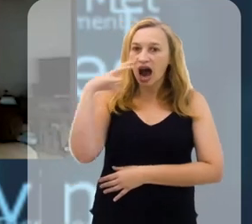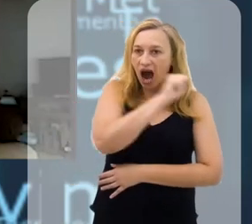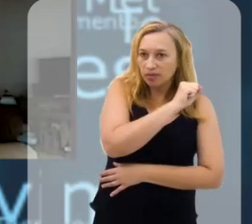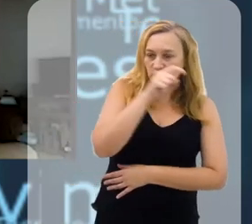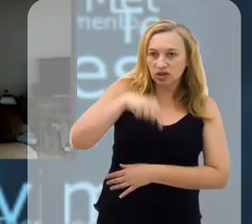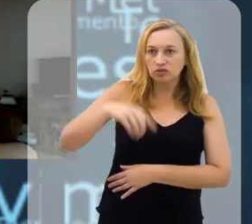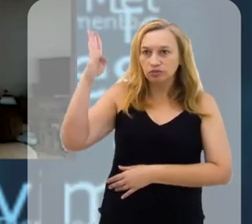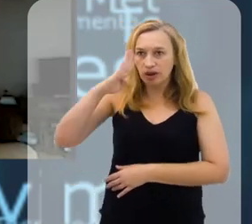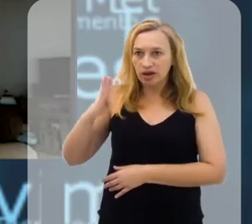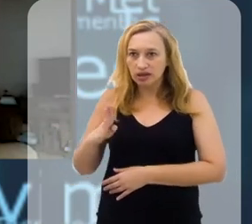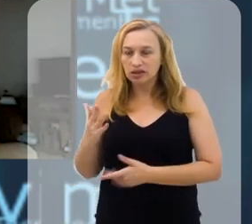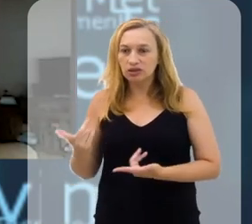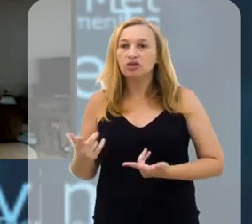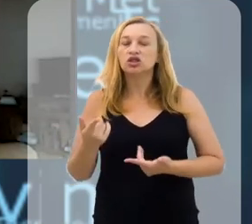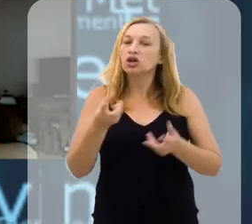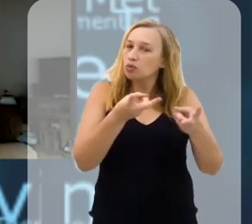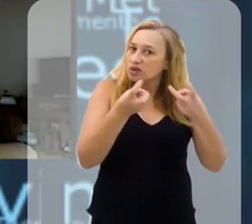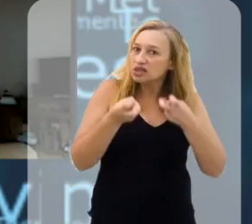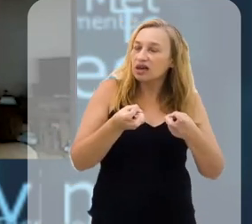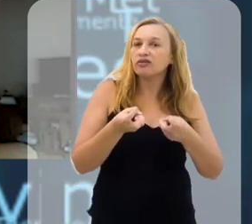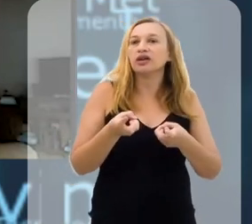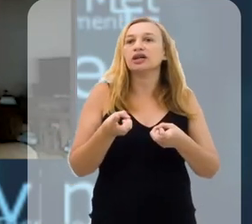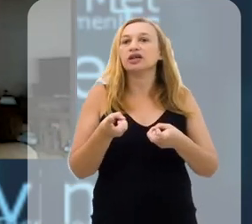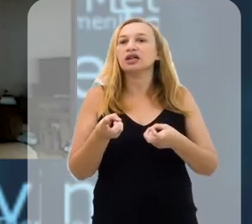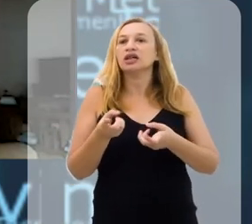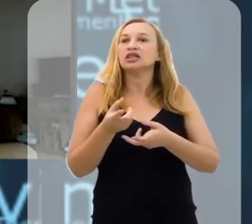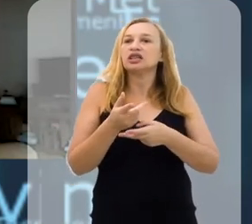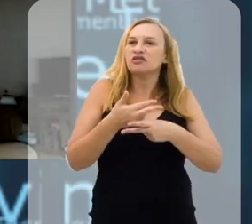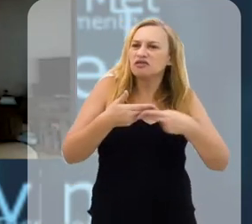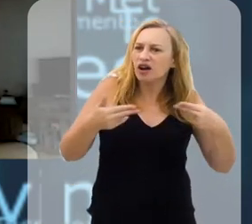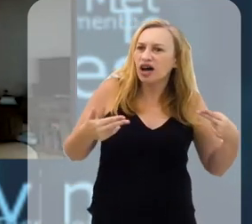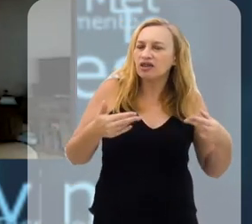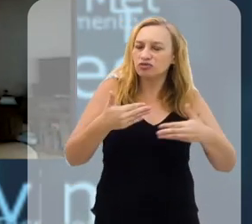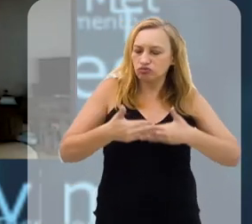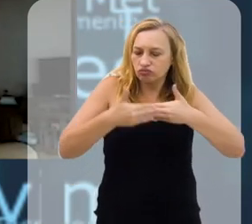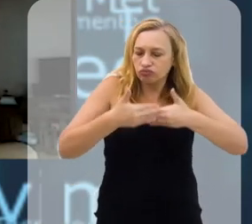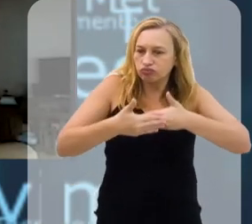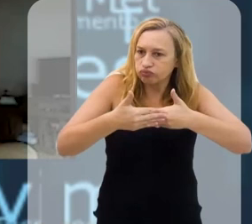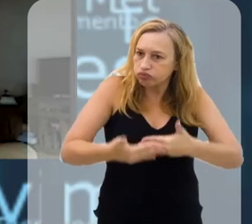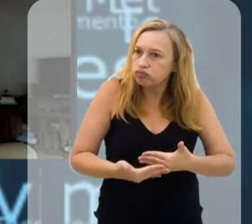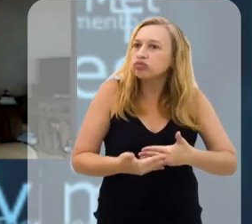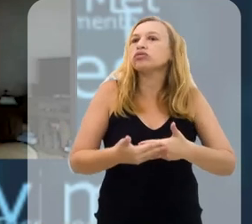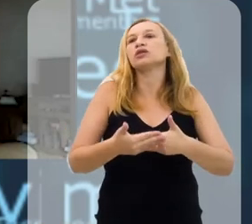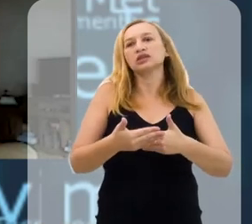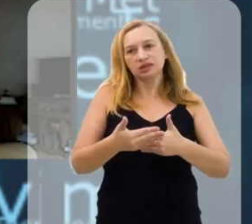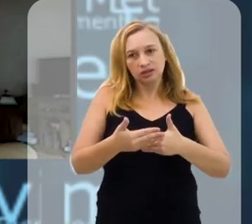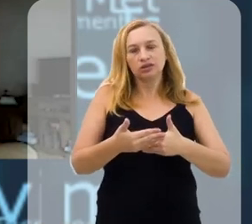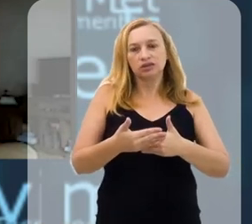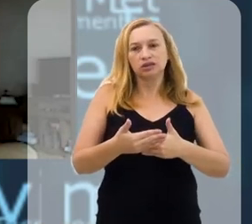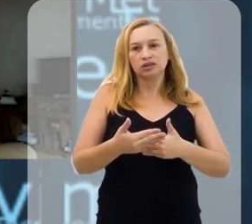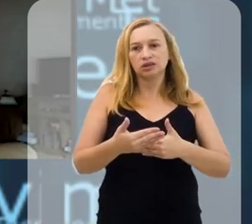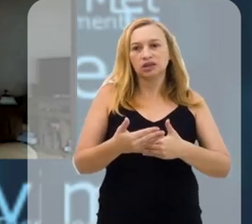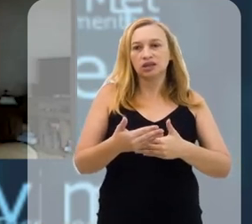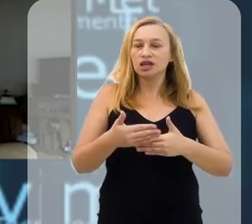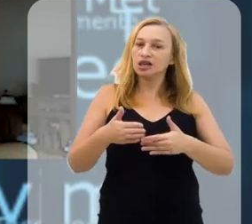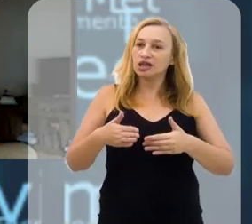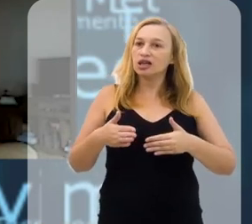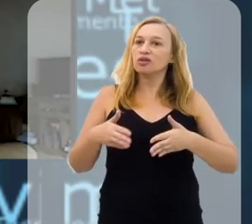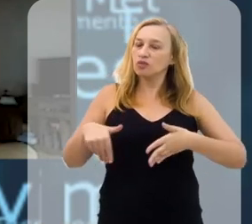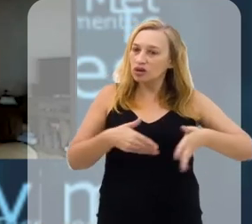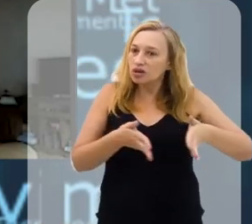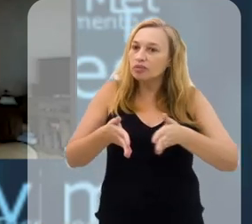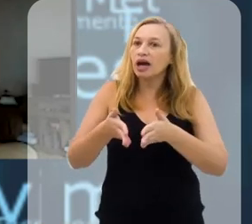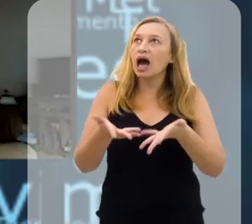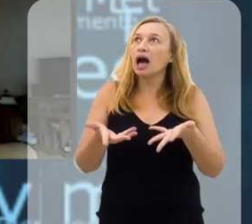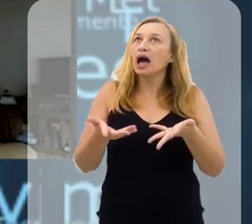muito rapidamente, o cenário do país, para a gente ver que ainda, né, há muito a que se avançar, né? Há muito